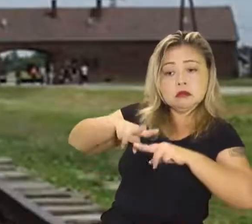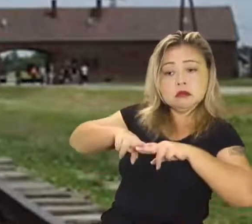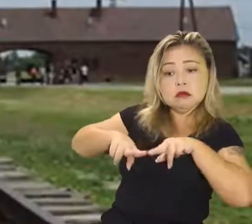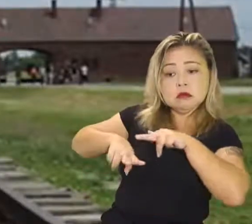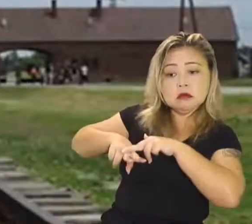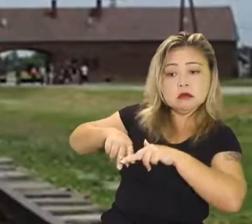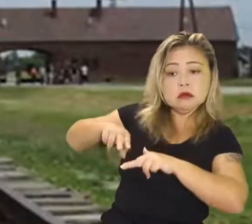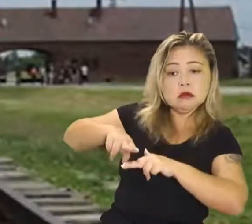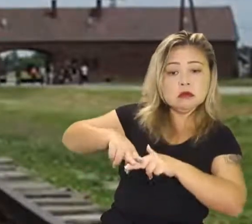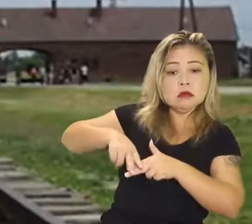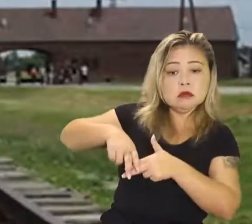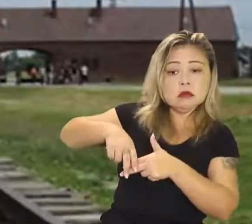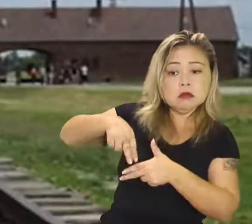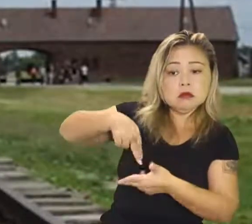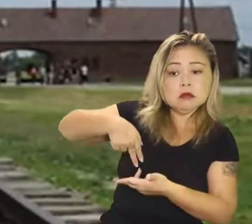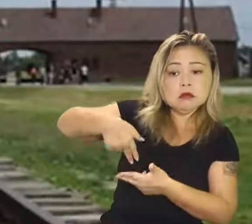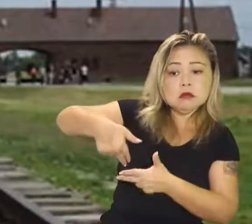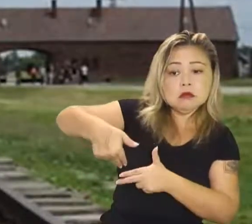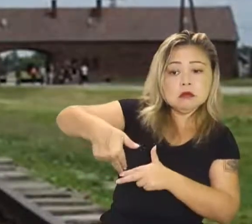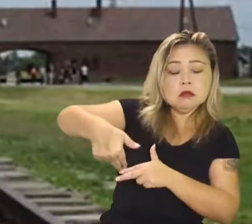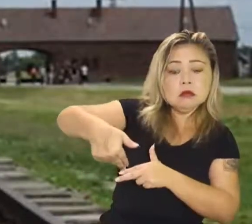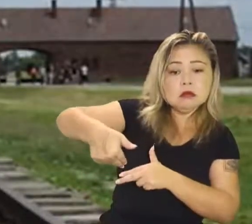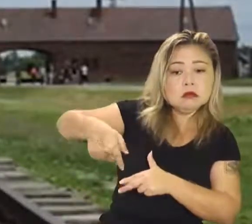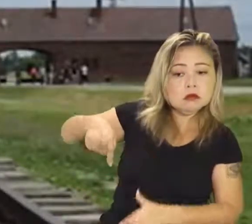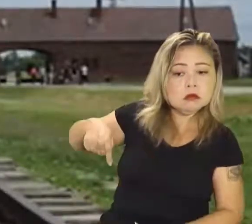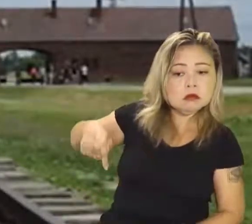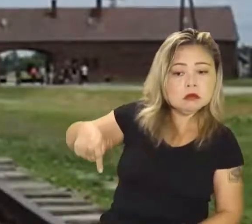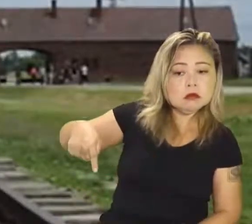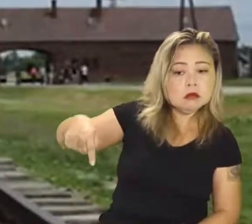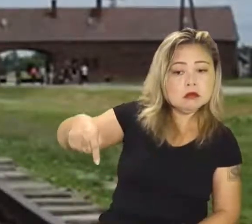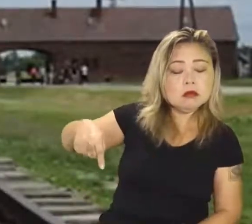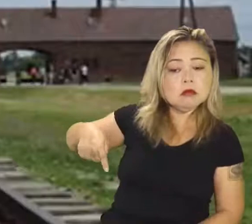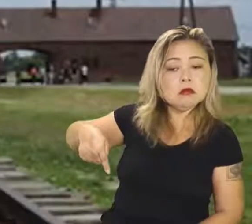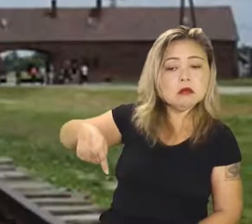que eu piso agora, por esses trilhos